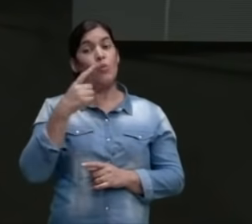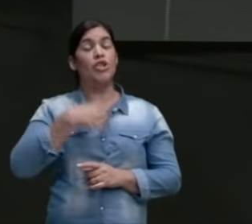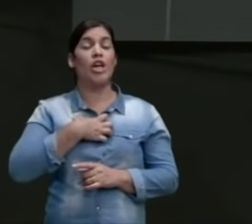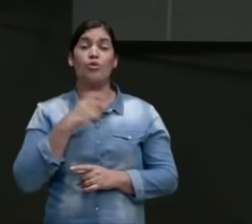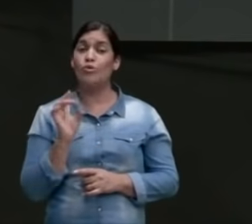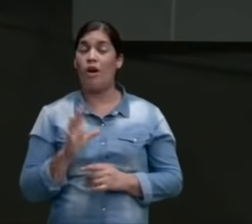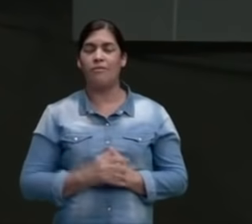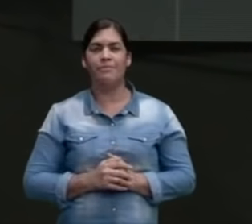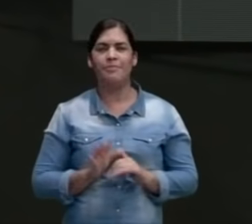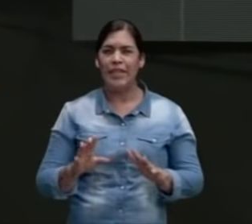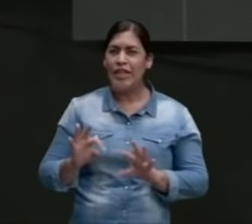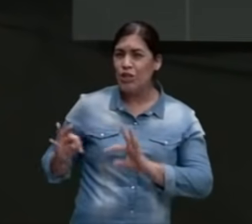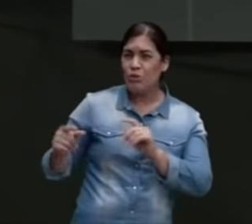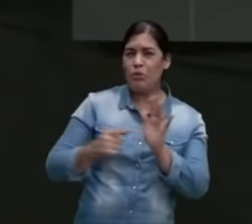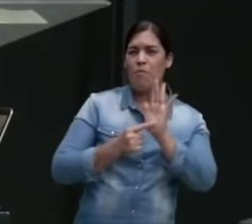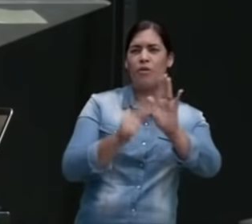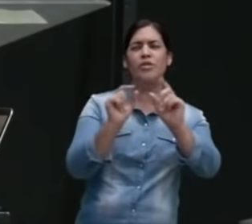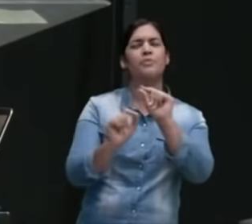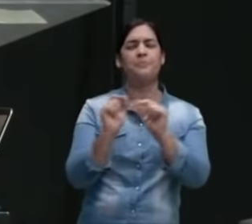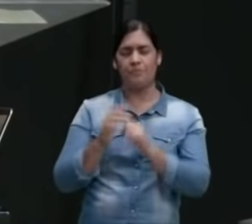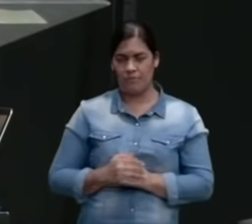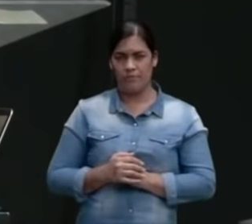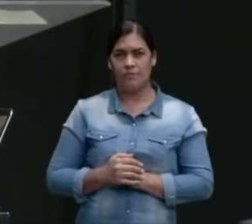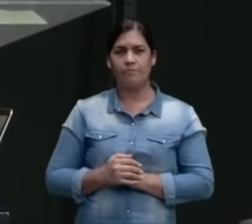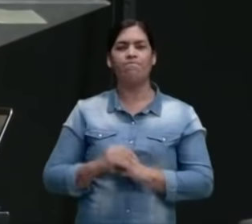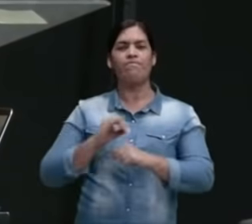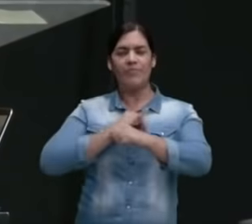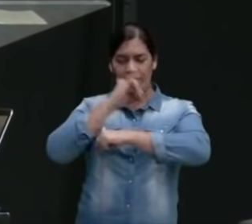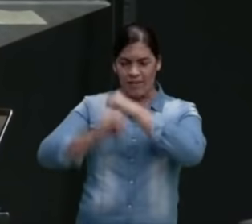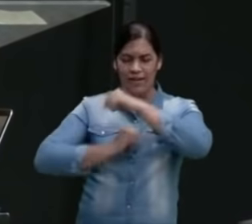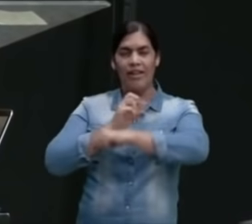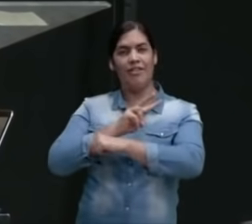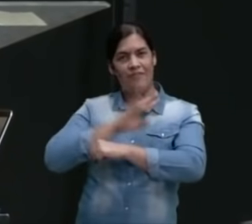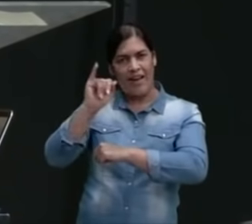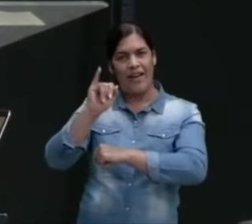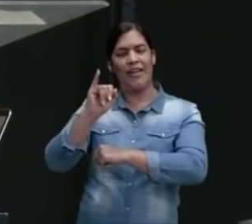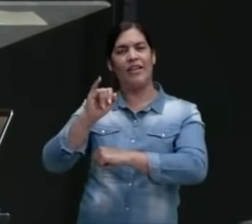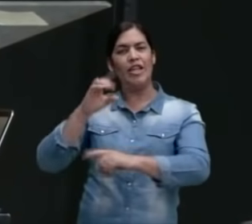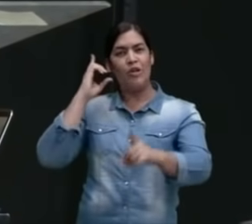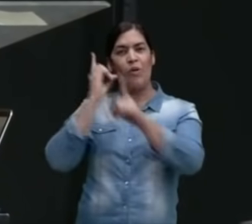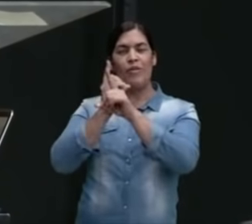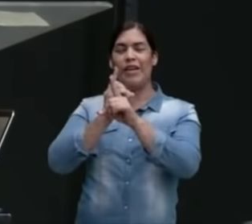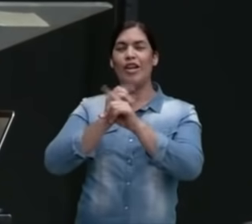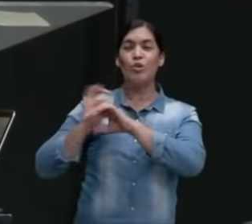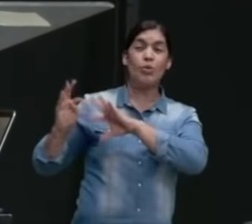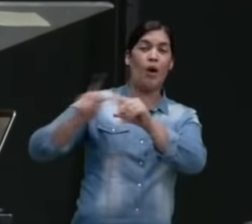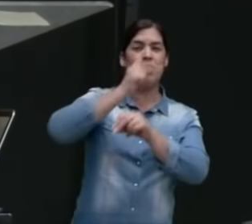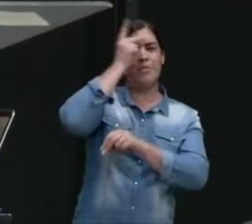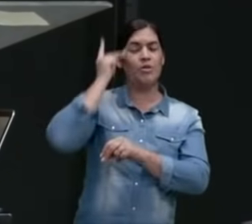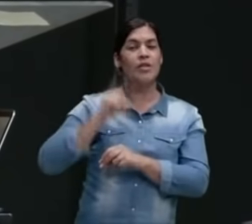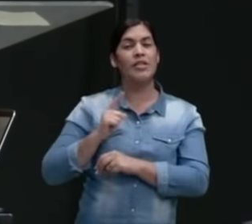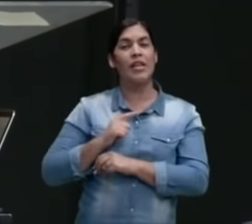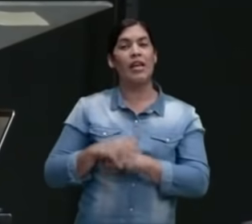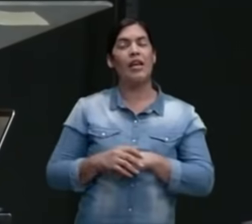mas tudo indica que a internet vai alcançar, porque existem quase 3 bilhões de pessoas que